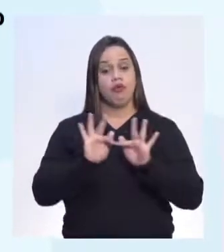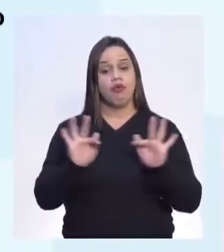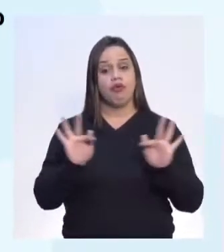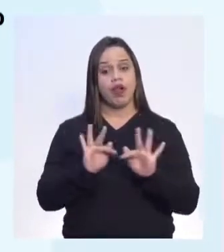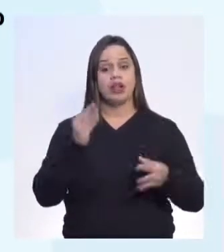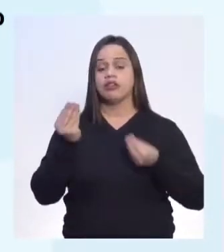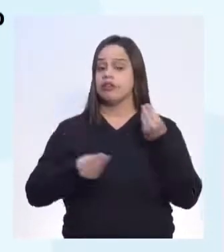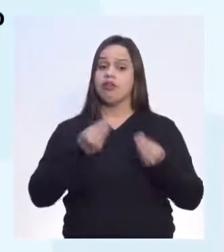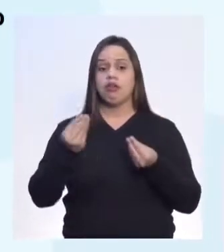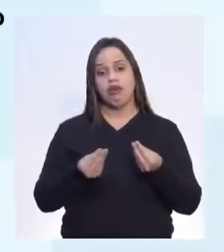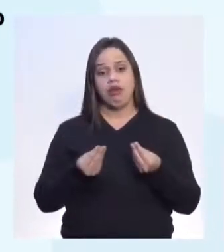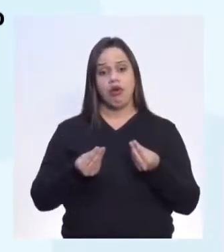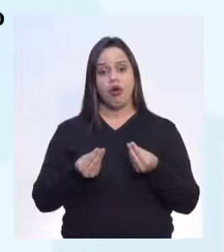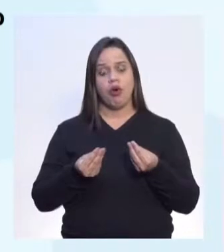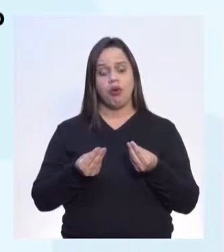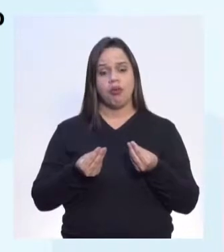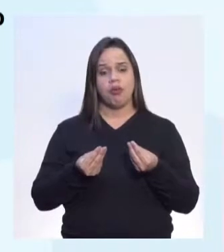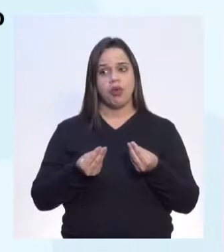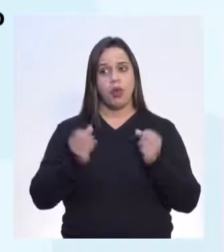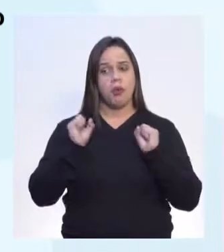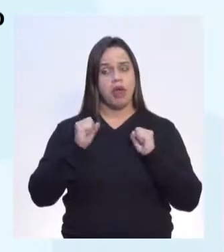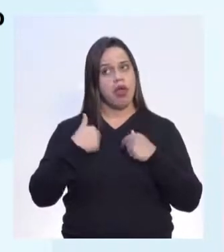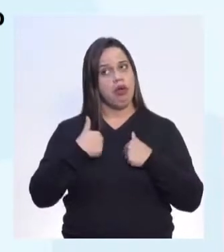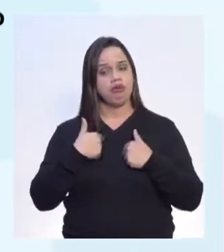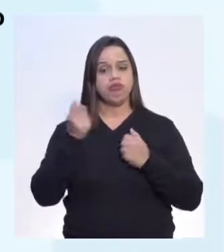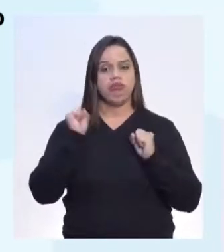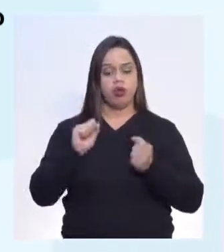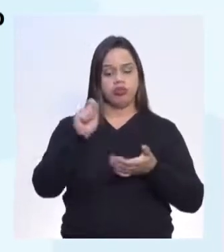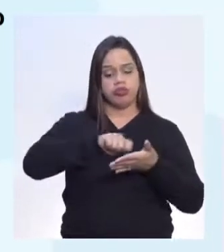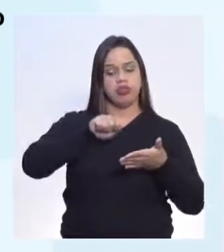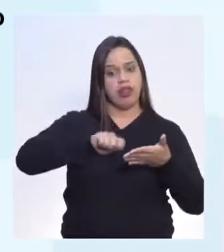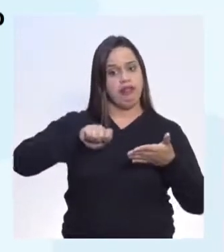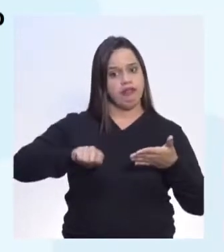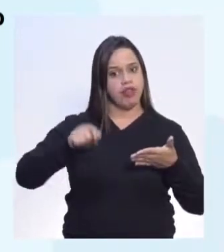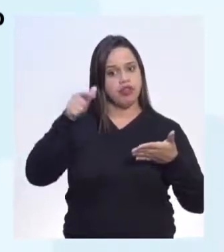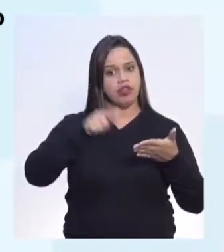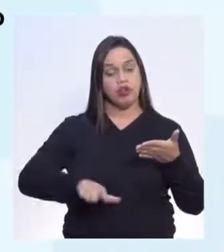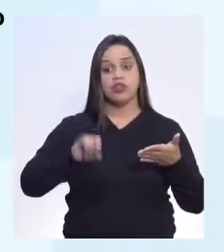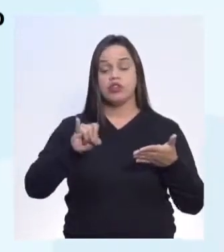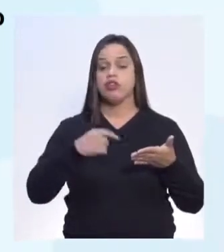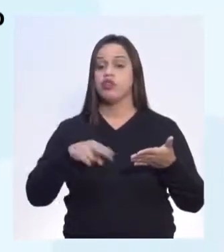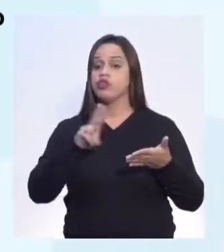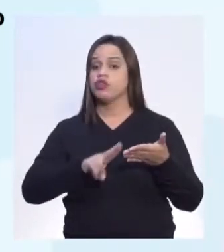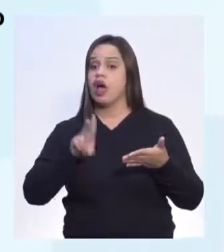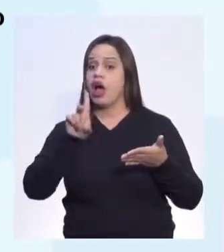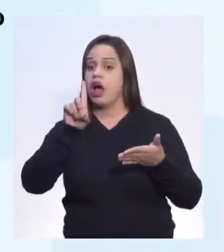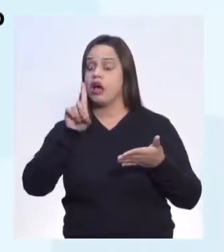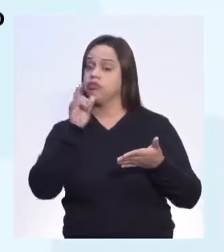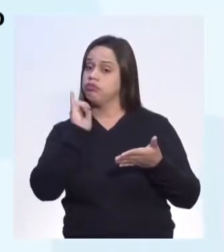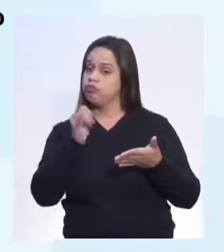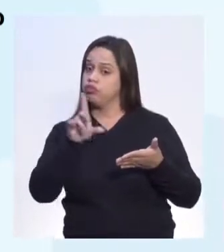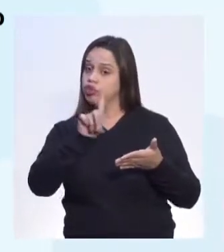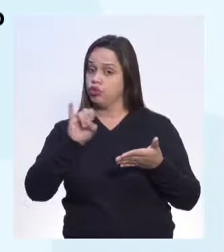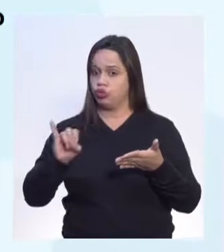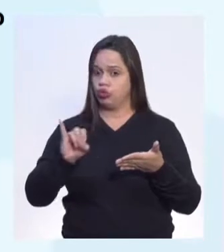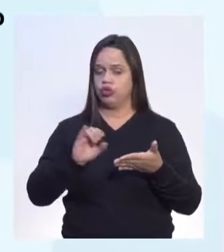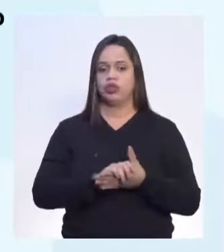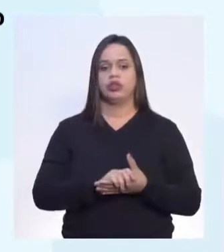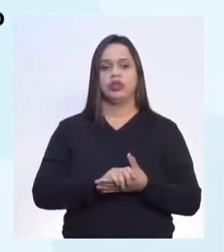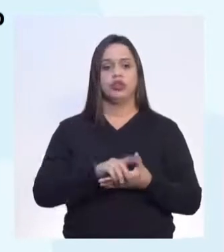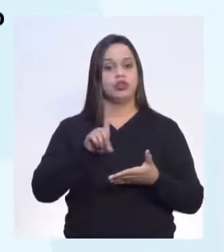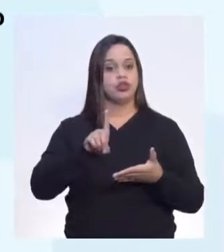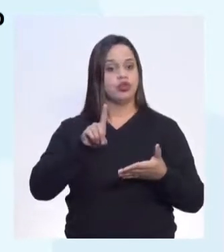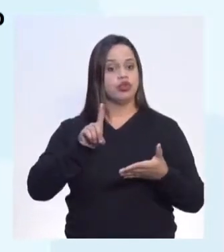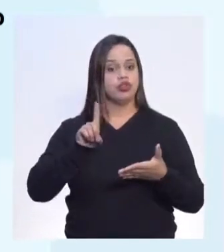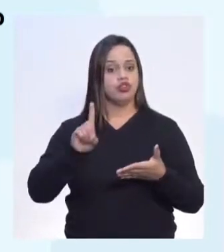inteira poderia ser reescrita se a gente fosse utilizar o discurso direto. Olha, observem bem. A gente tem essa